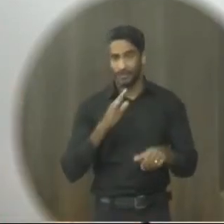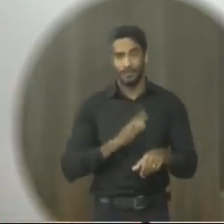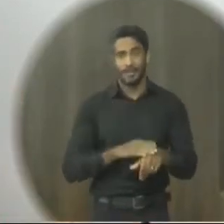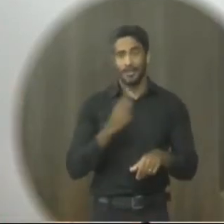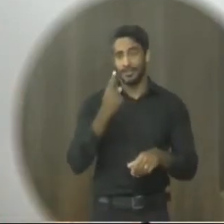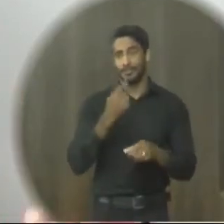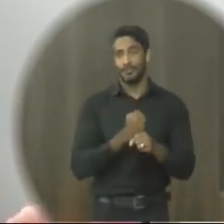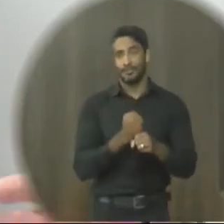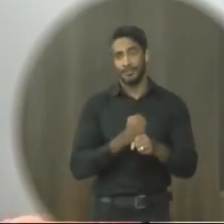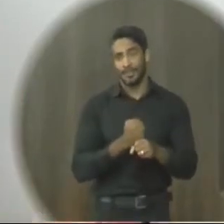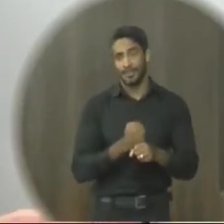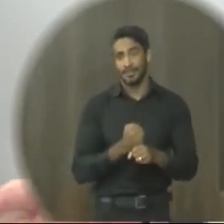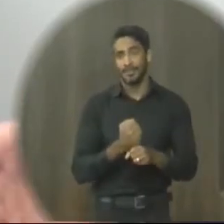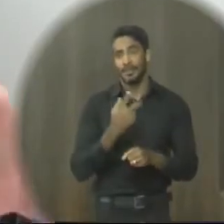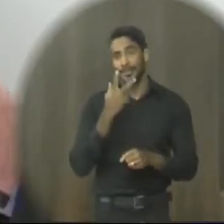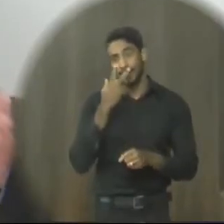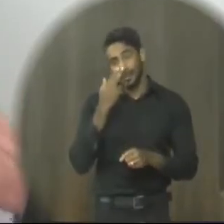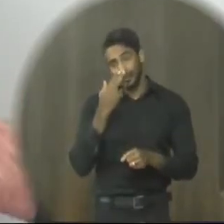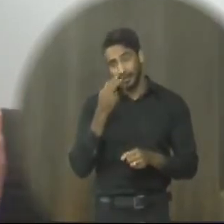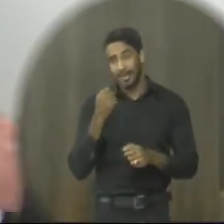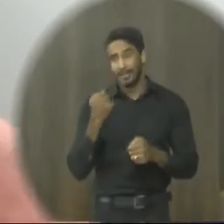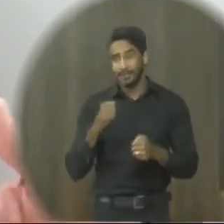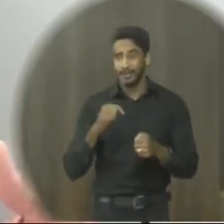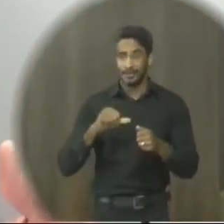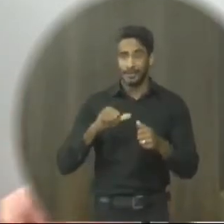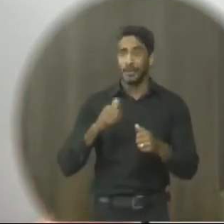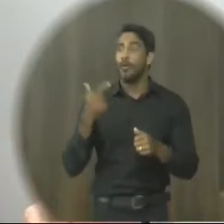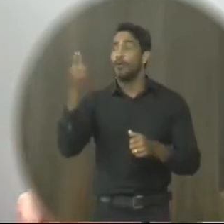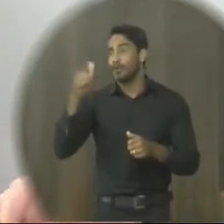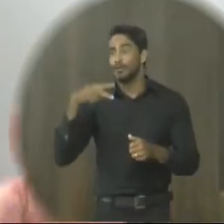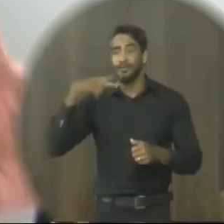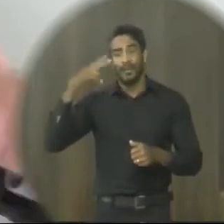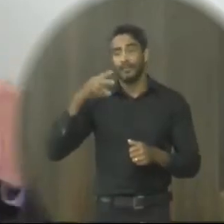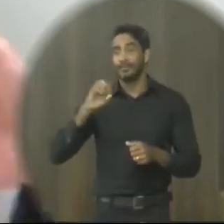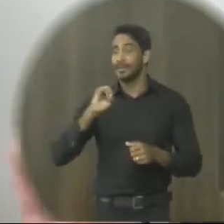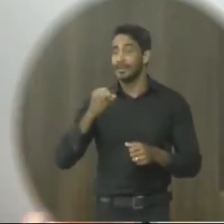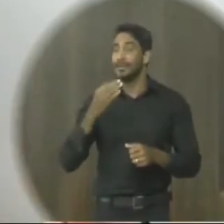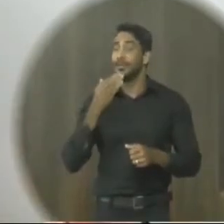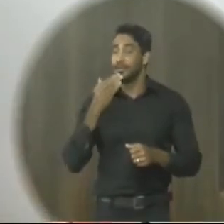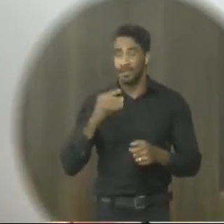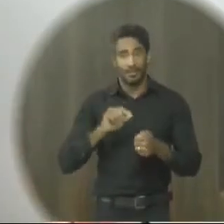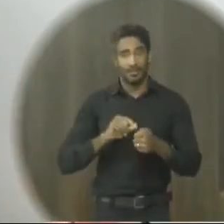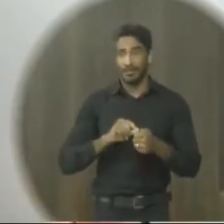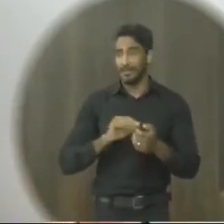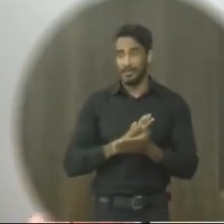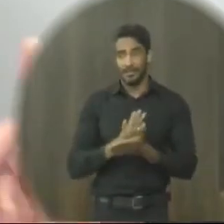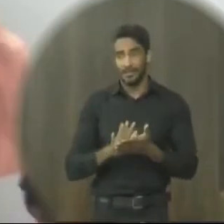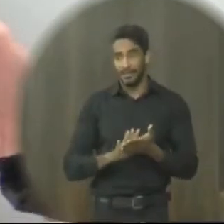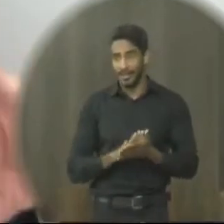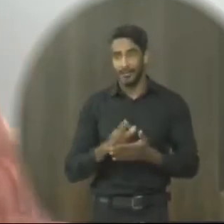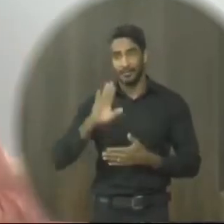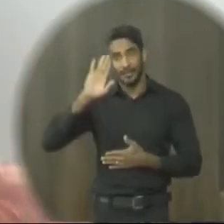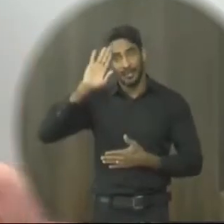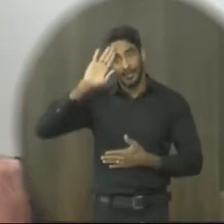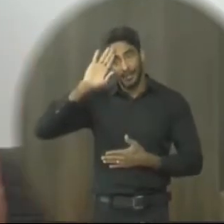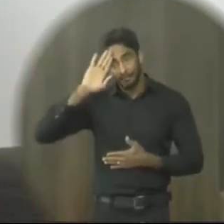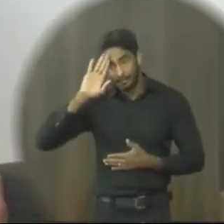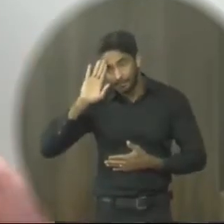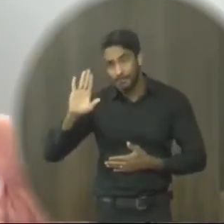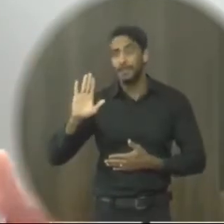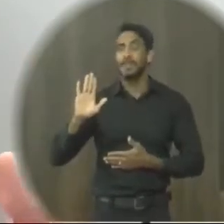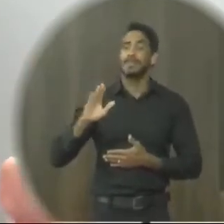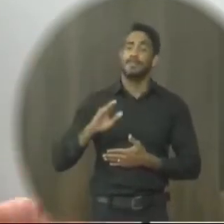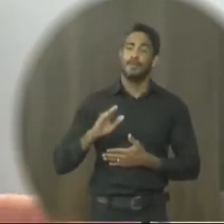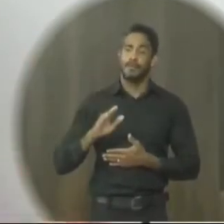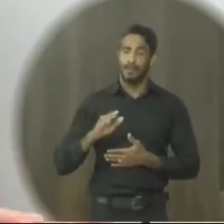padaniza. Eu acho que realmente eu tenho que mudar para outro vereador pedir. Porque se eu pedir, é sinal que não vai fazer. Principalmente essa